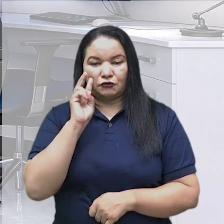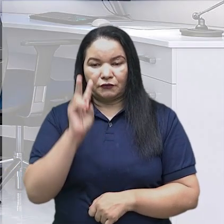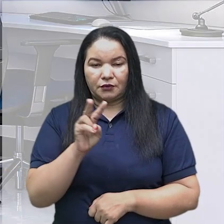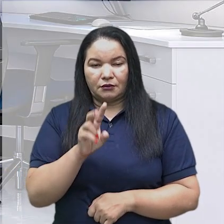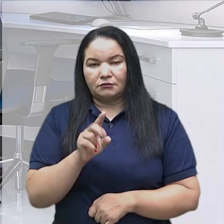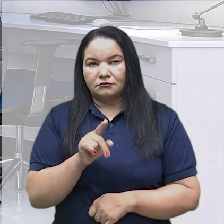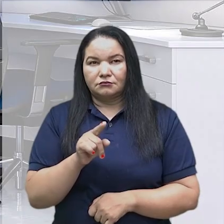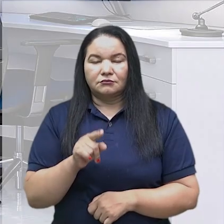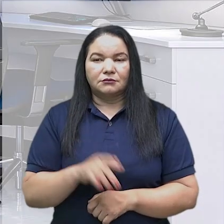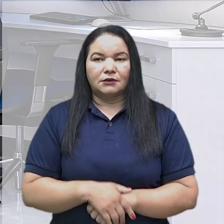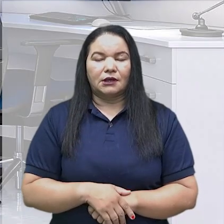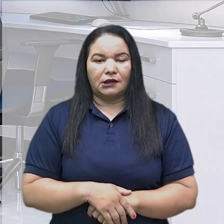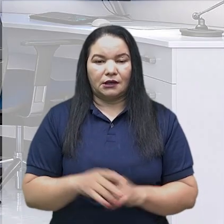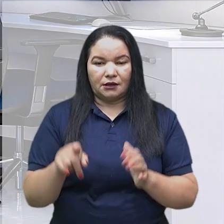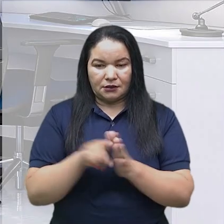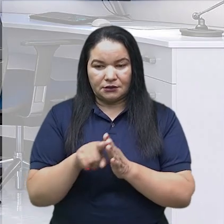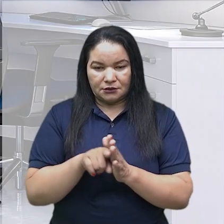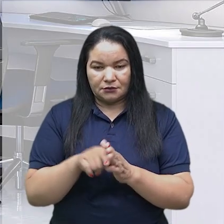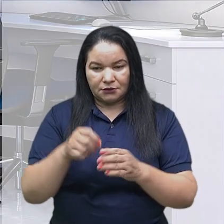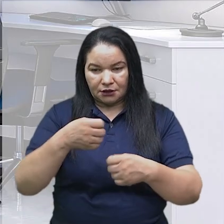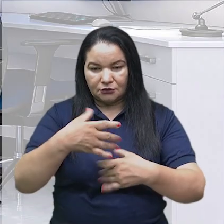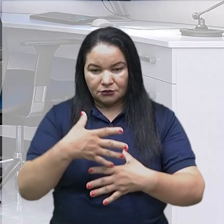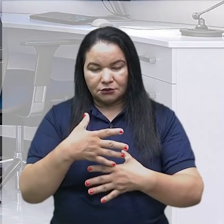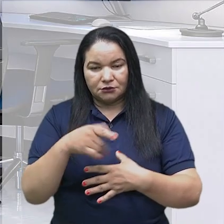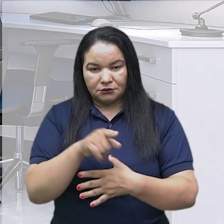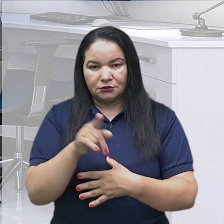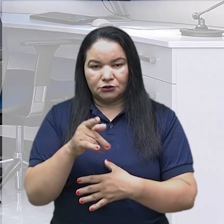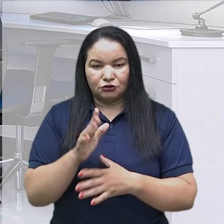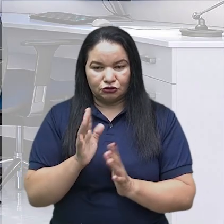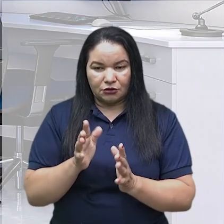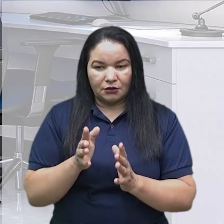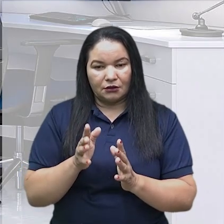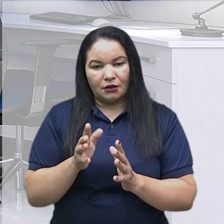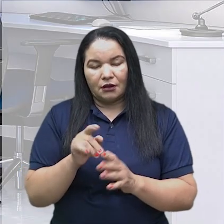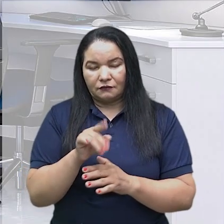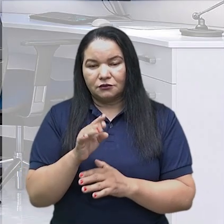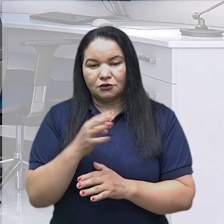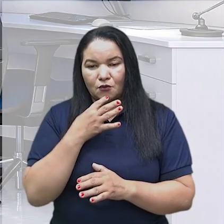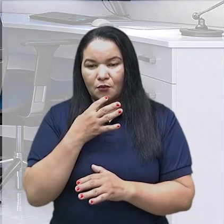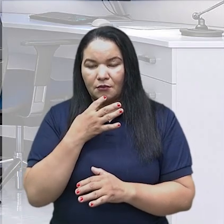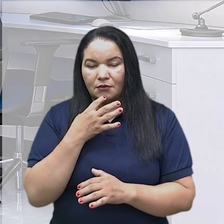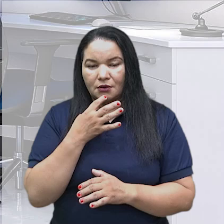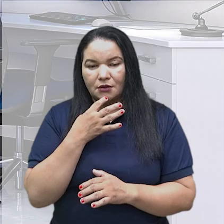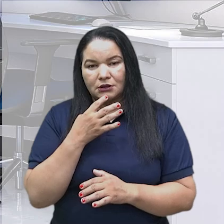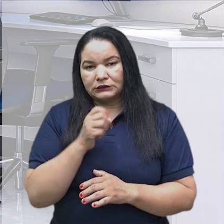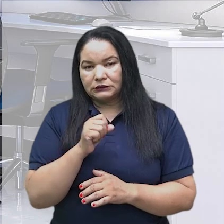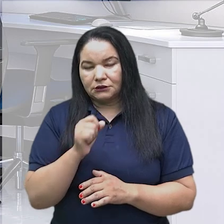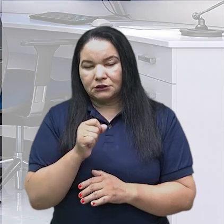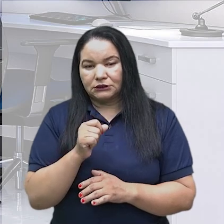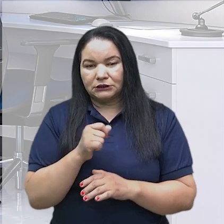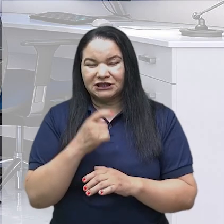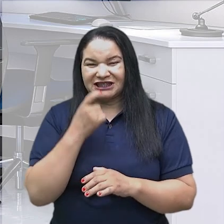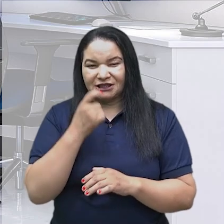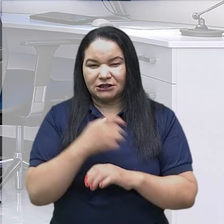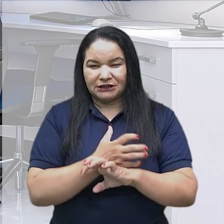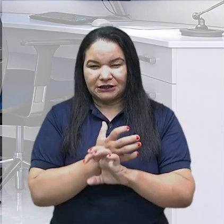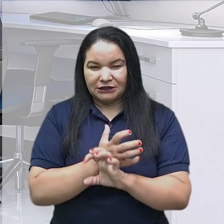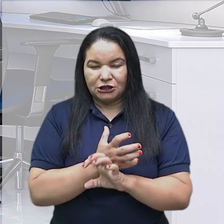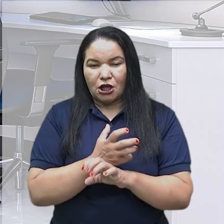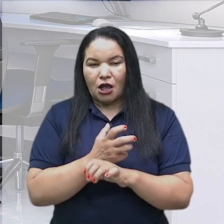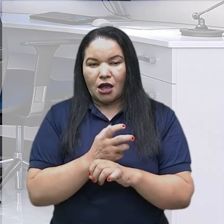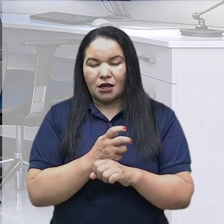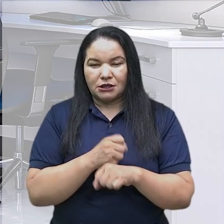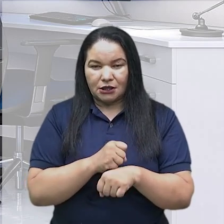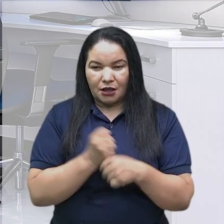né? Aqueles exames, né? Para ver se quebrou um osso, né? Coisa do tipo. Pois é, com certeza na